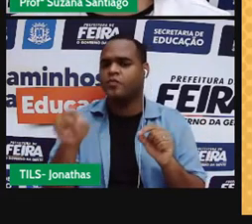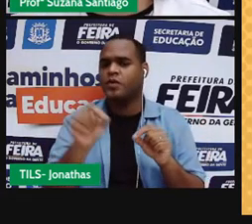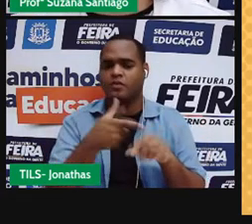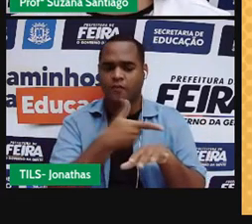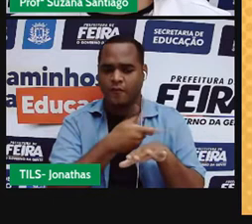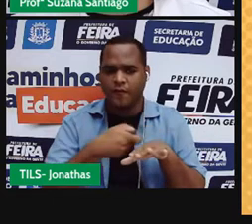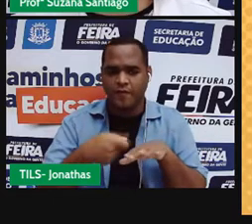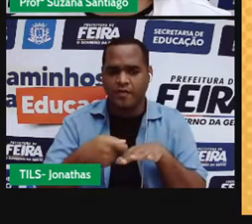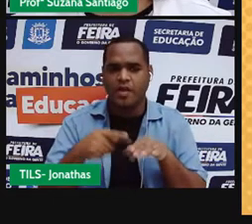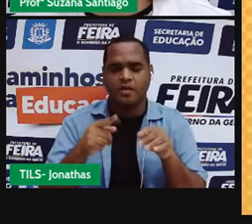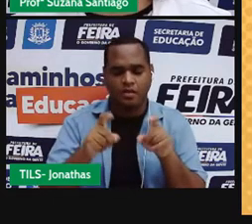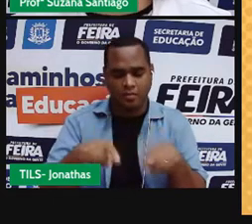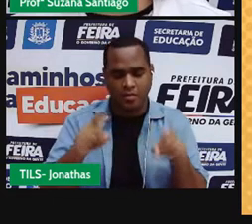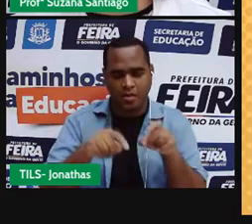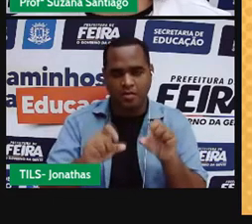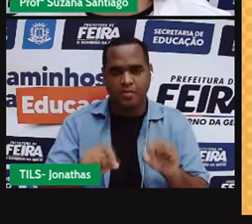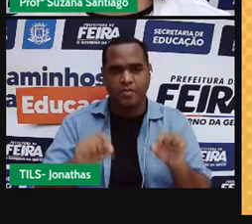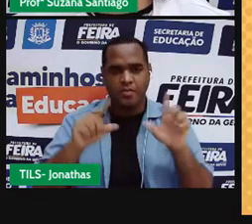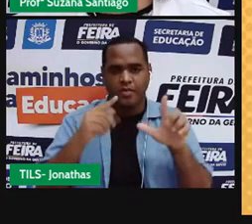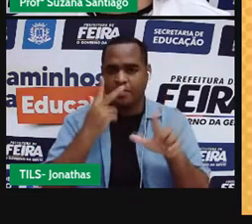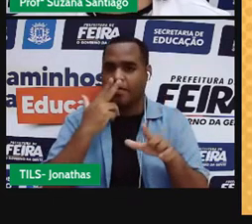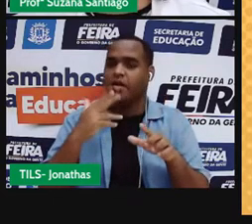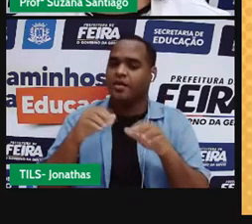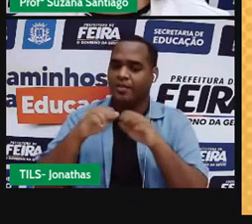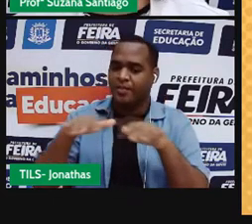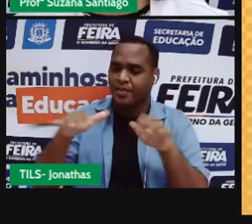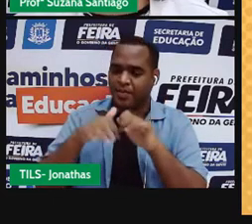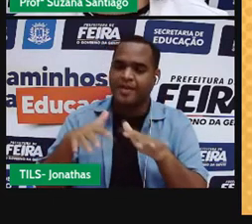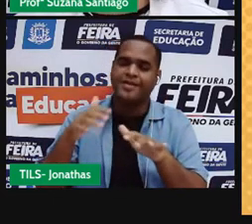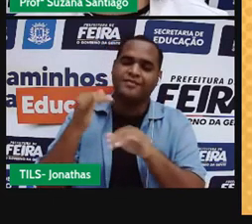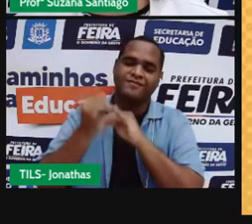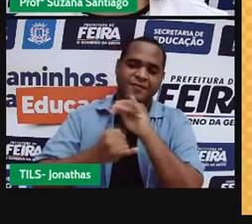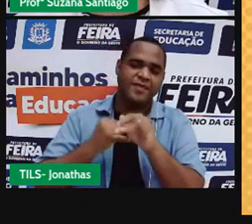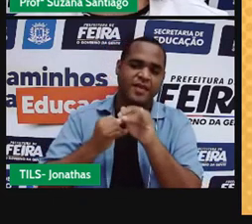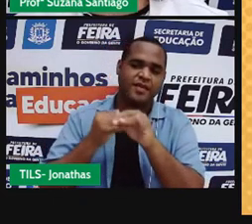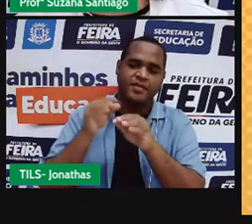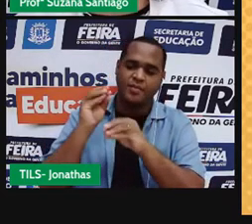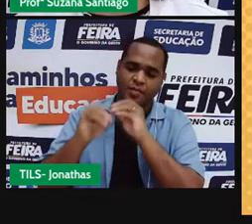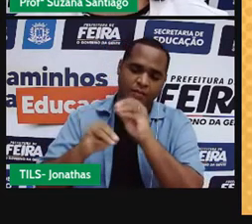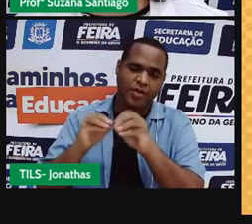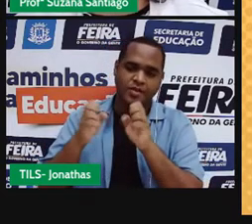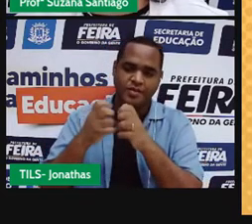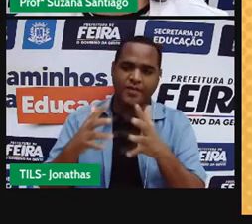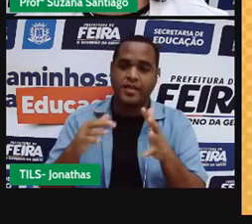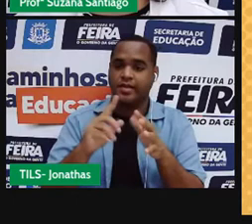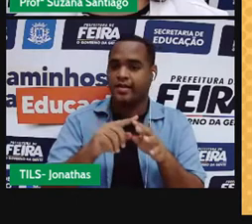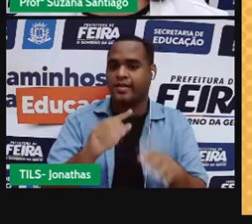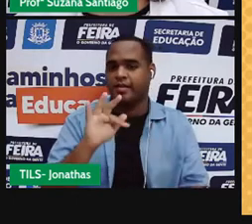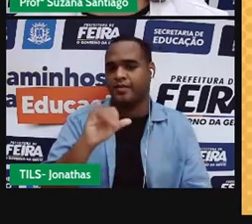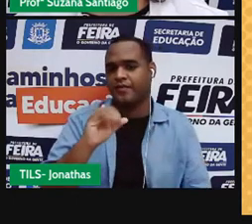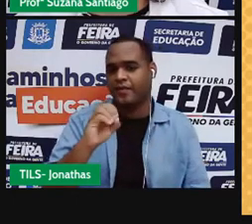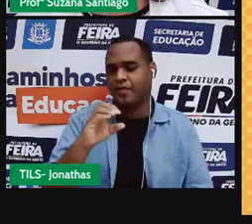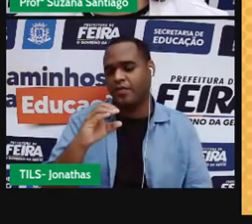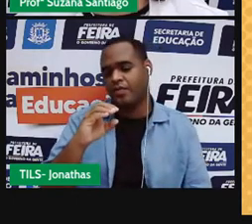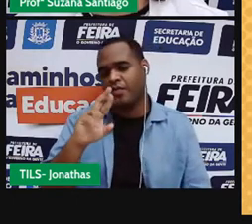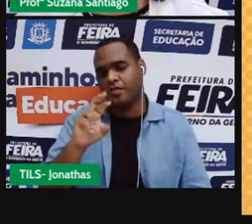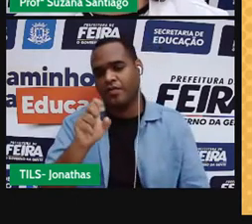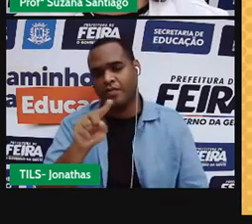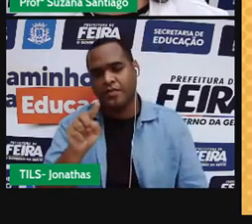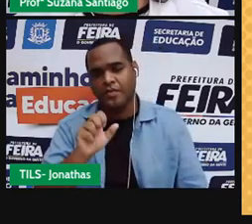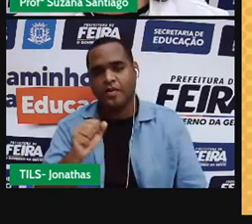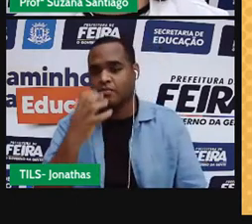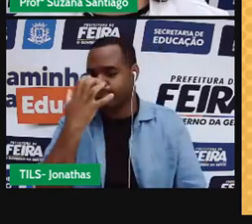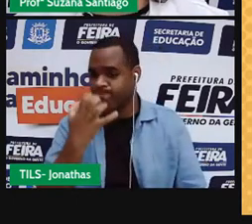news, descobriram que essa notícia que foi propagada é fake news, inclusive está lá no site da Fiocruz, que é uma instituição de pesquisa séria